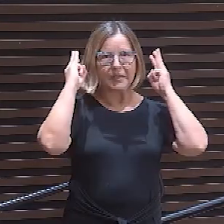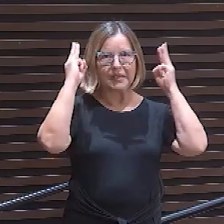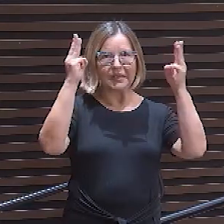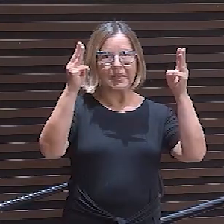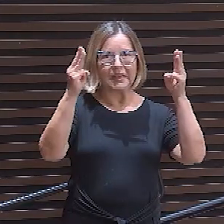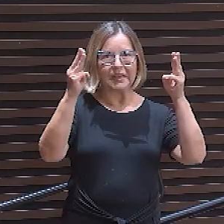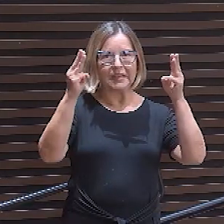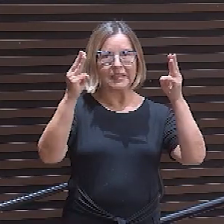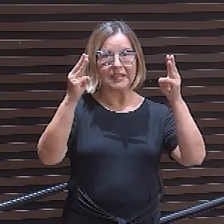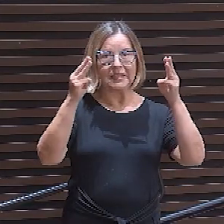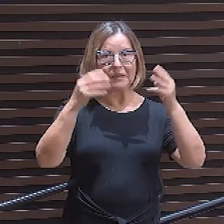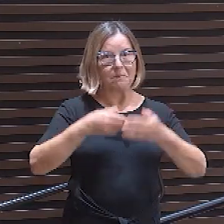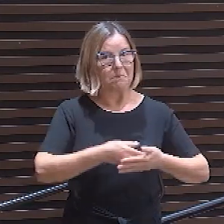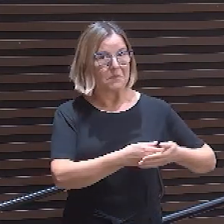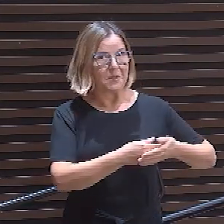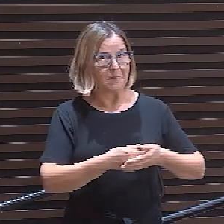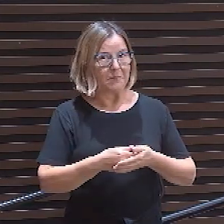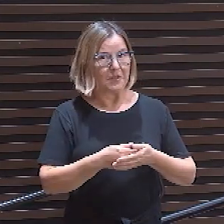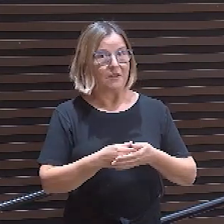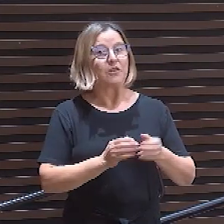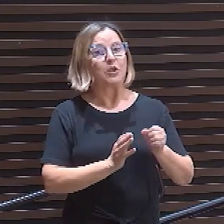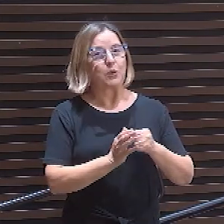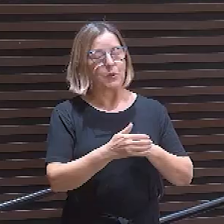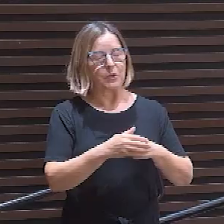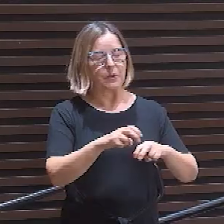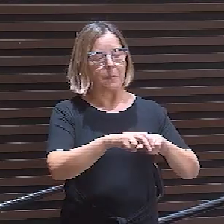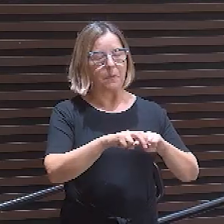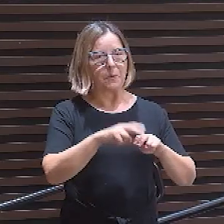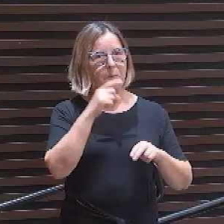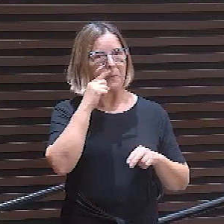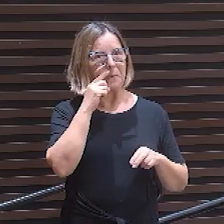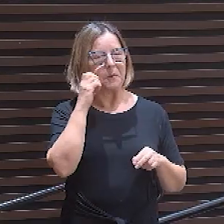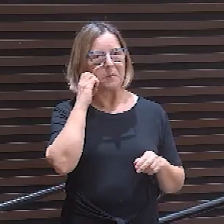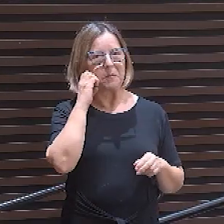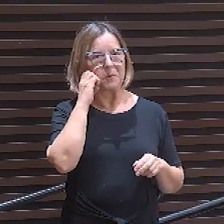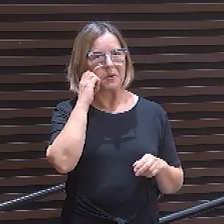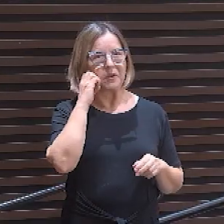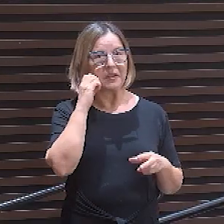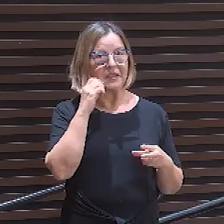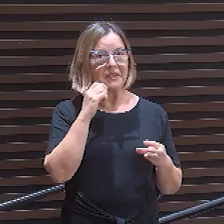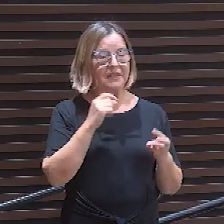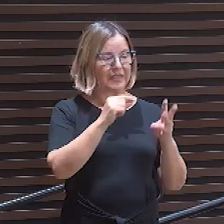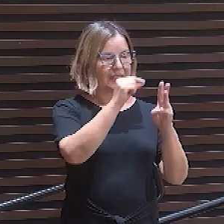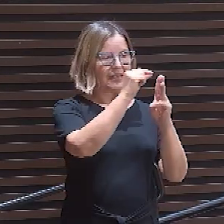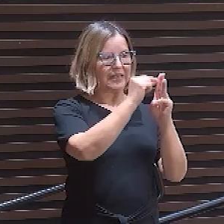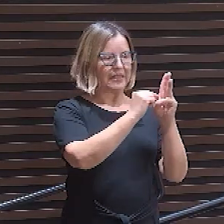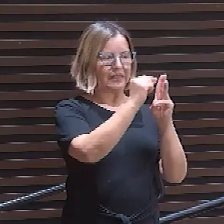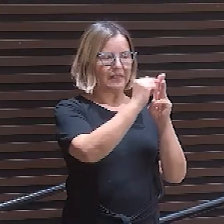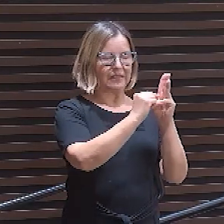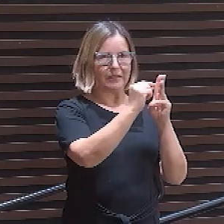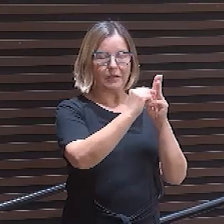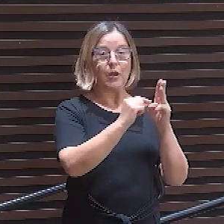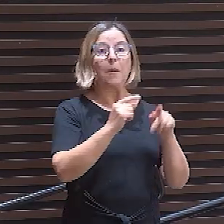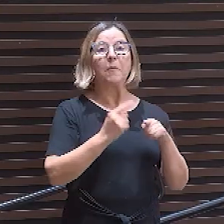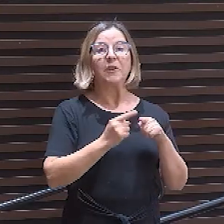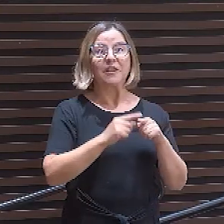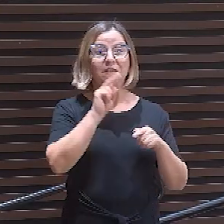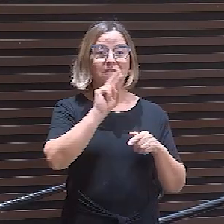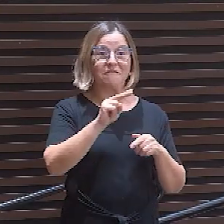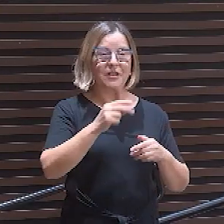apenas nascido, foi ocultado por seus pais durante 3 meses, porque viram que a